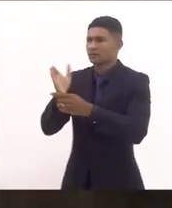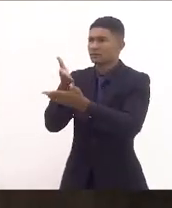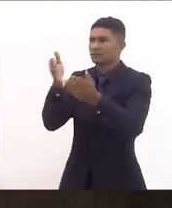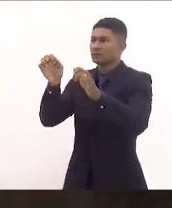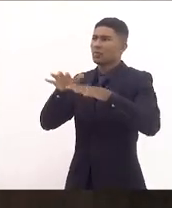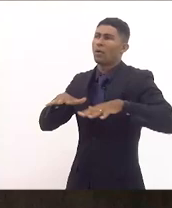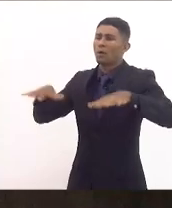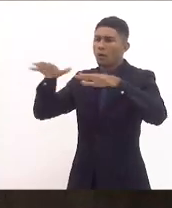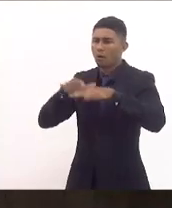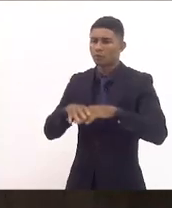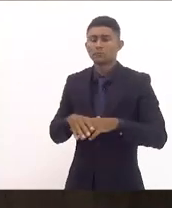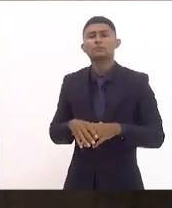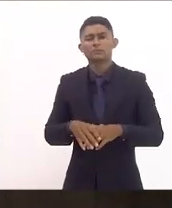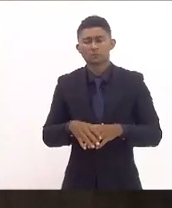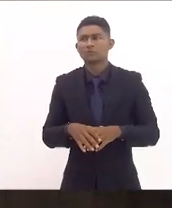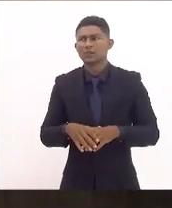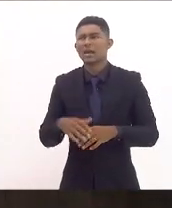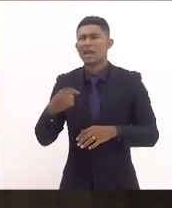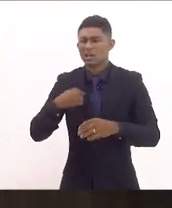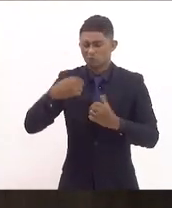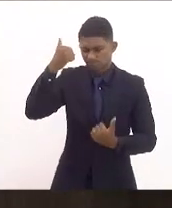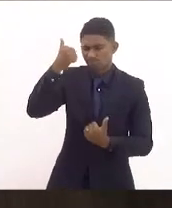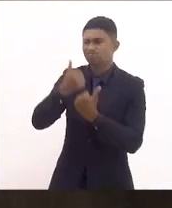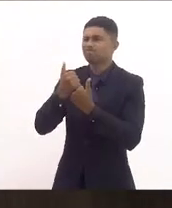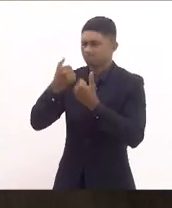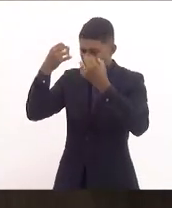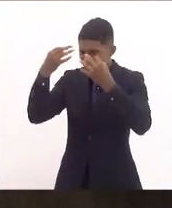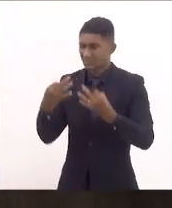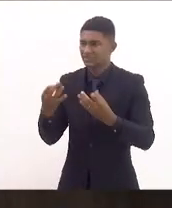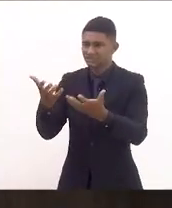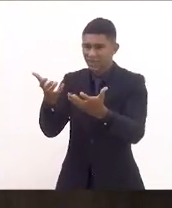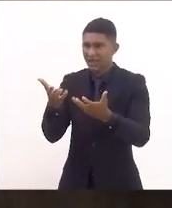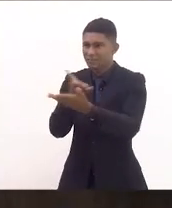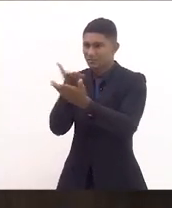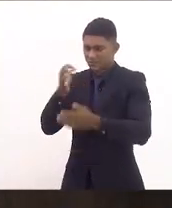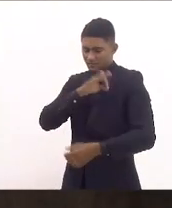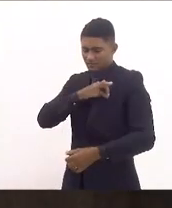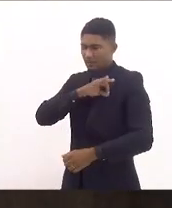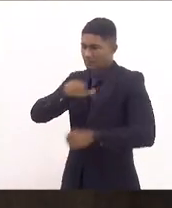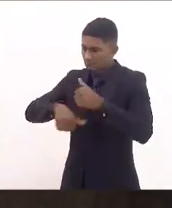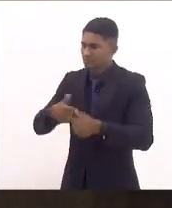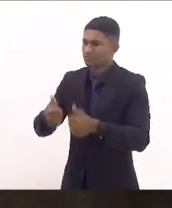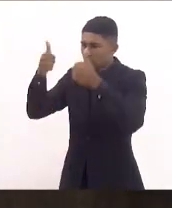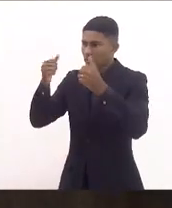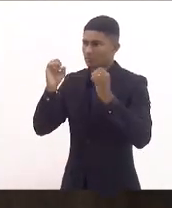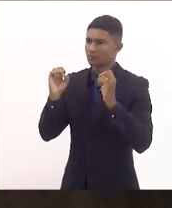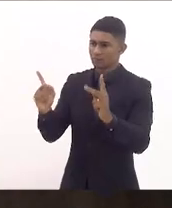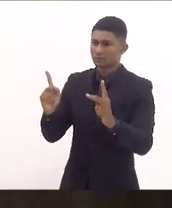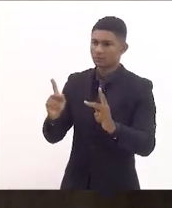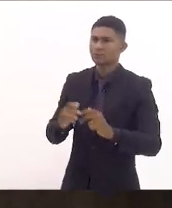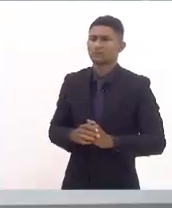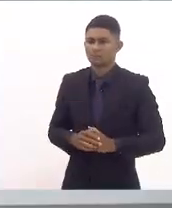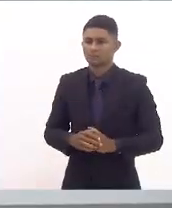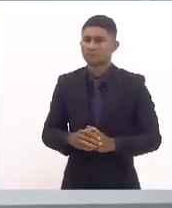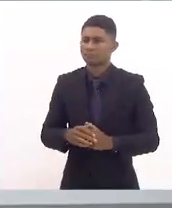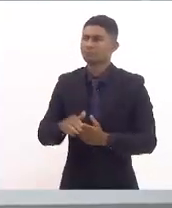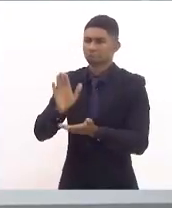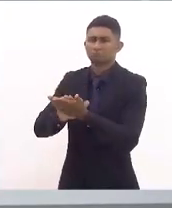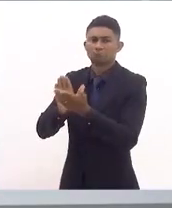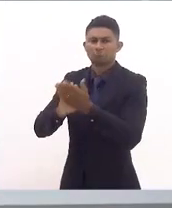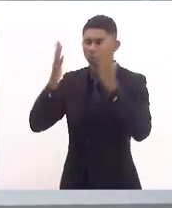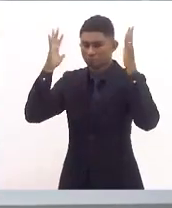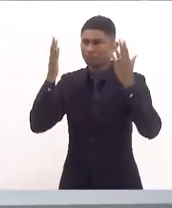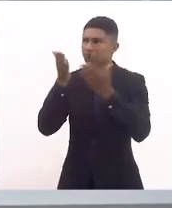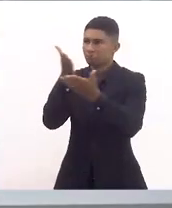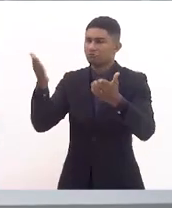vocês e o que depender de mim nós vamos reparar esse mal para vocês tá bom gente Parabéns